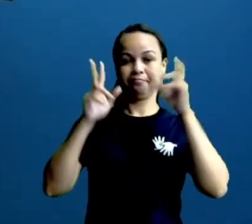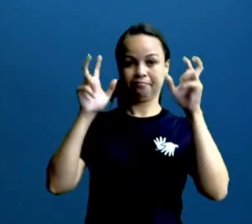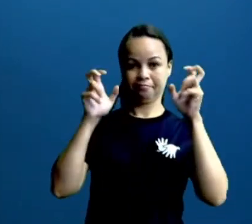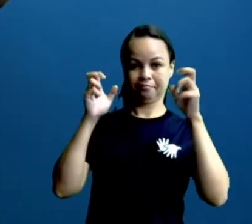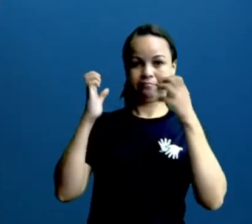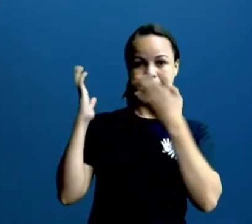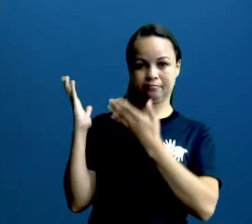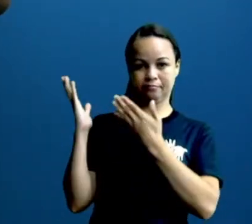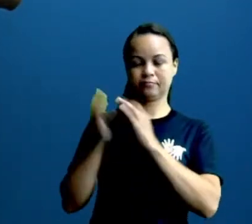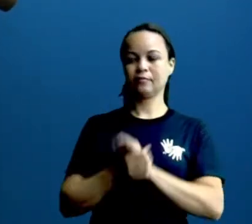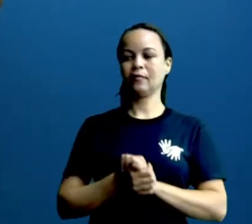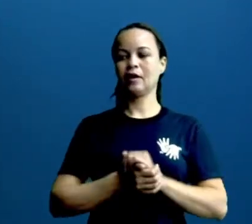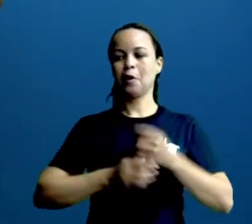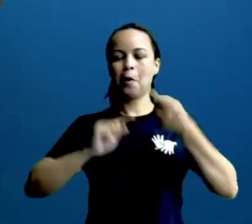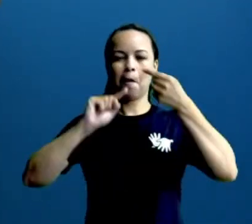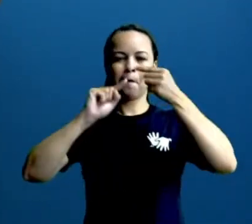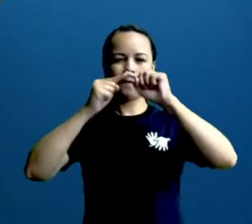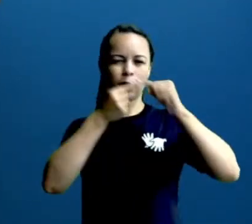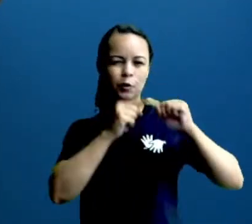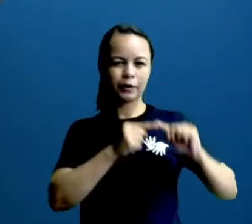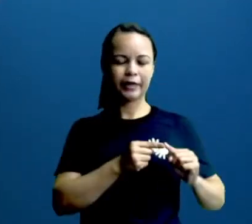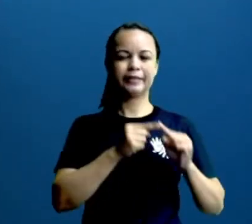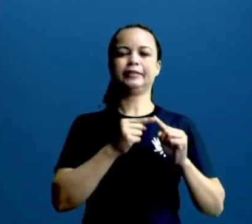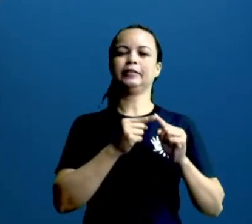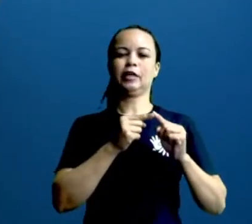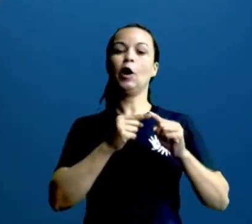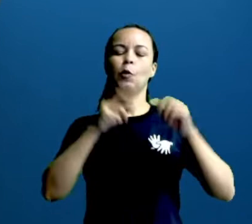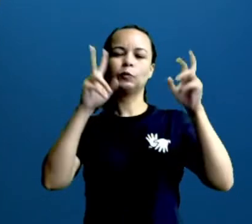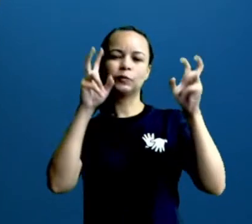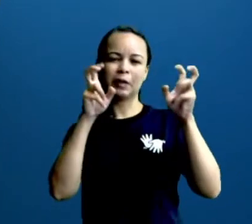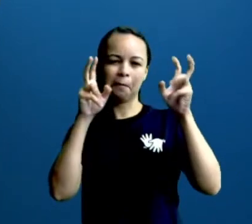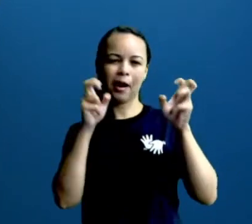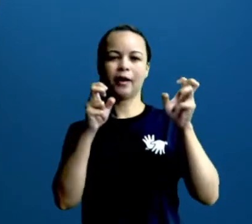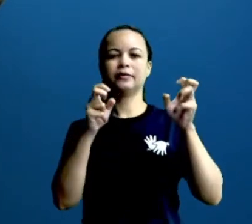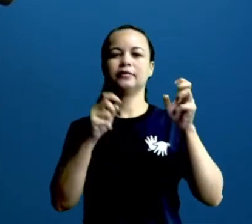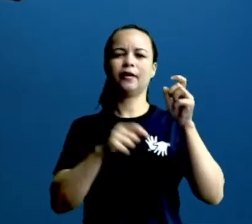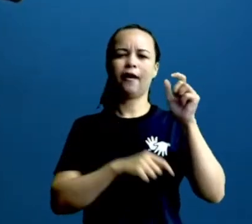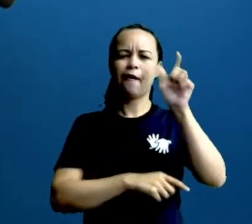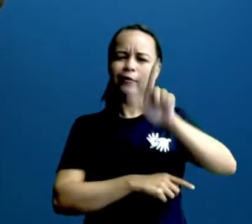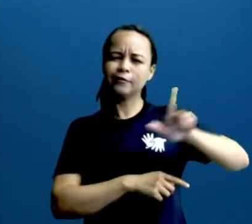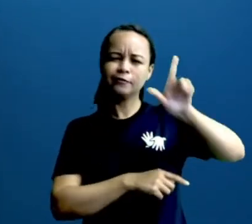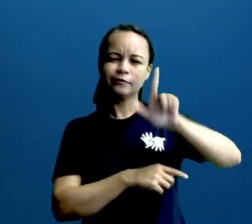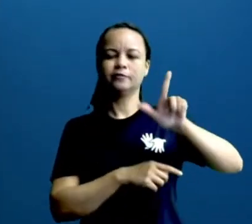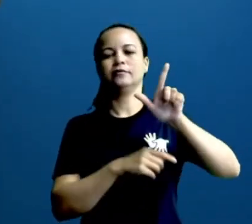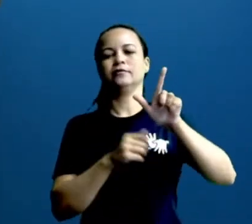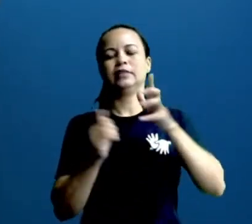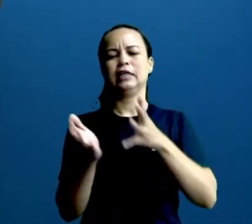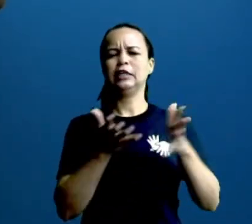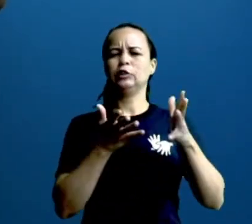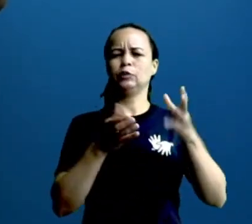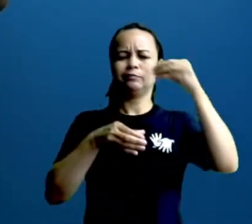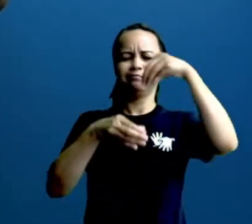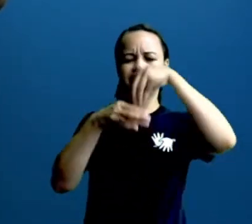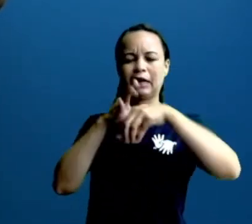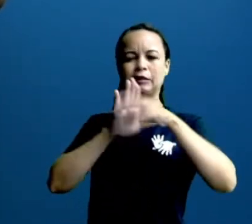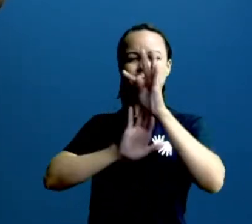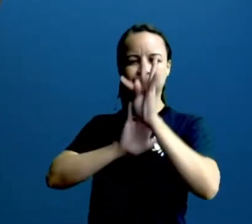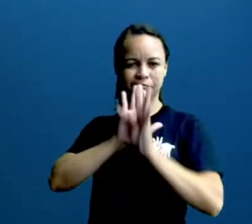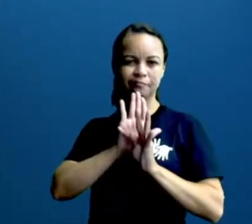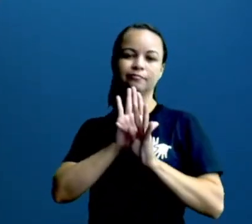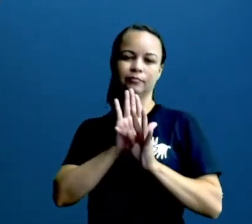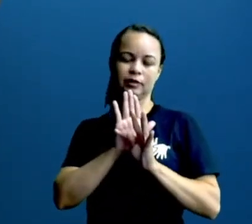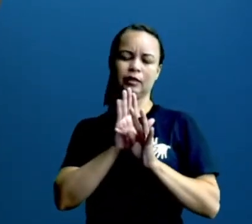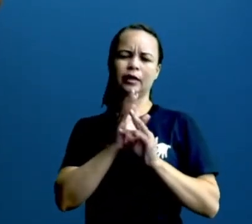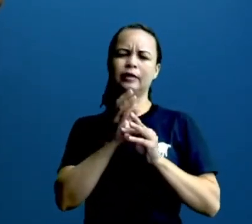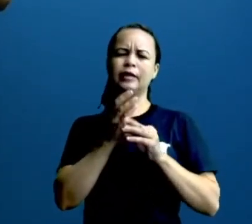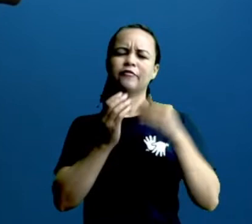ó. Progressão temática e lógica. É isso mesmo. Isso dentro de um texto. A gente vai saber como é que